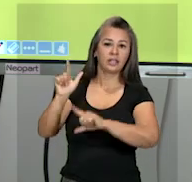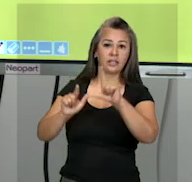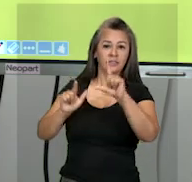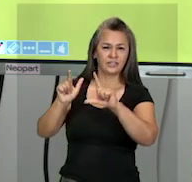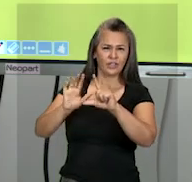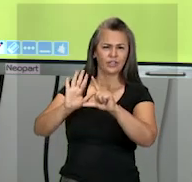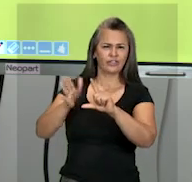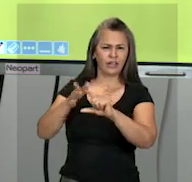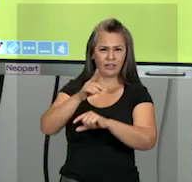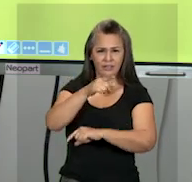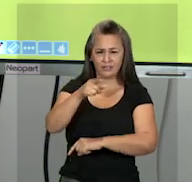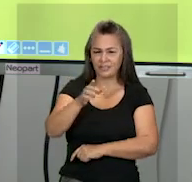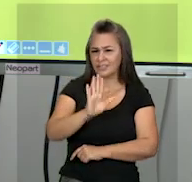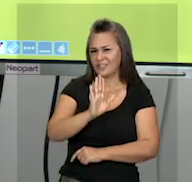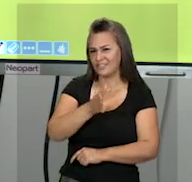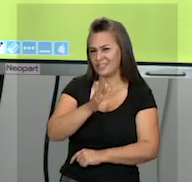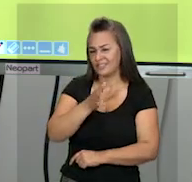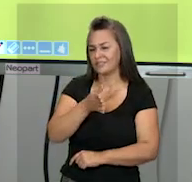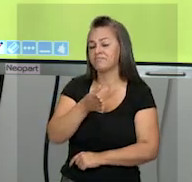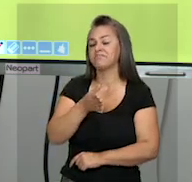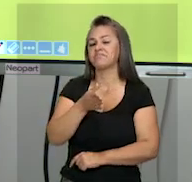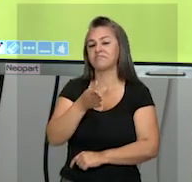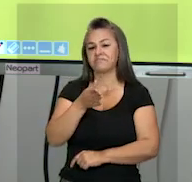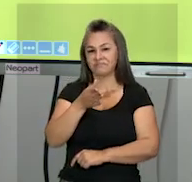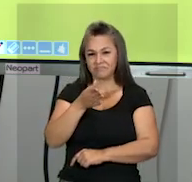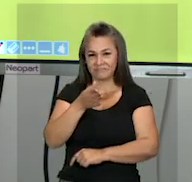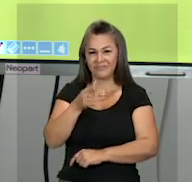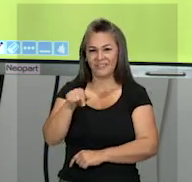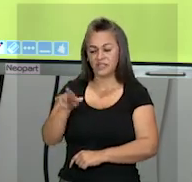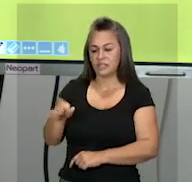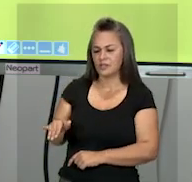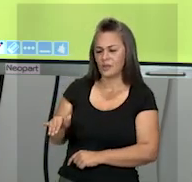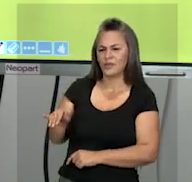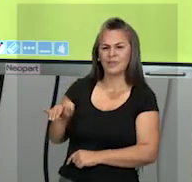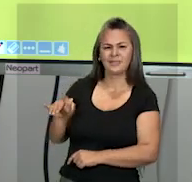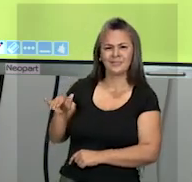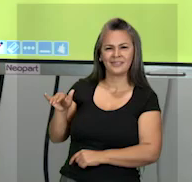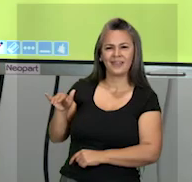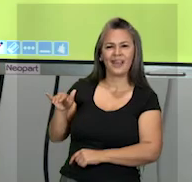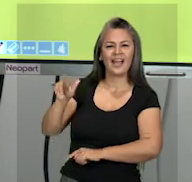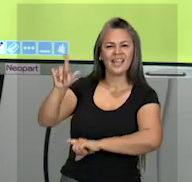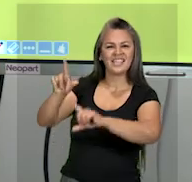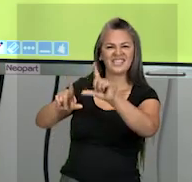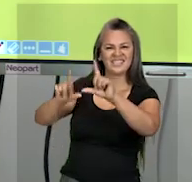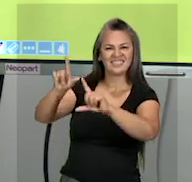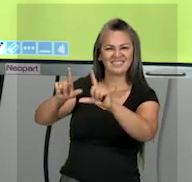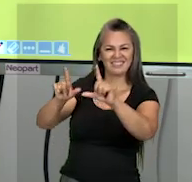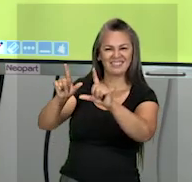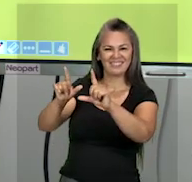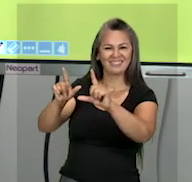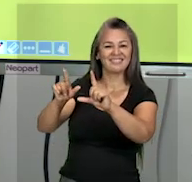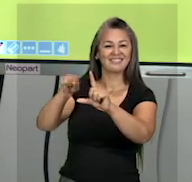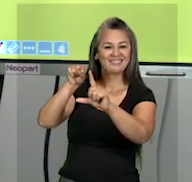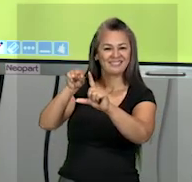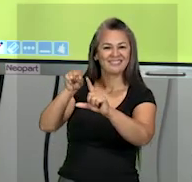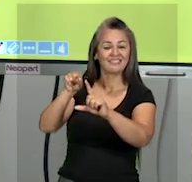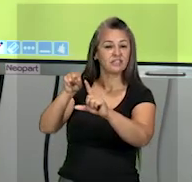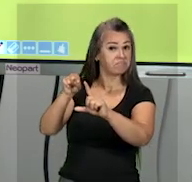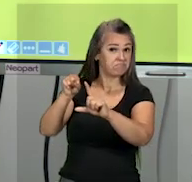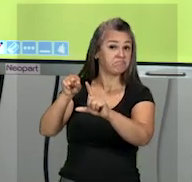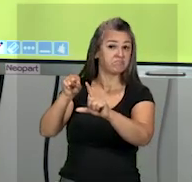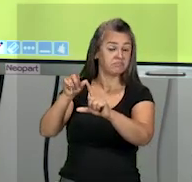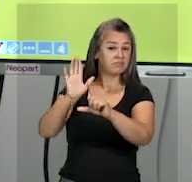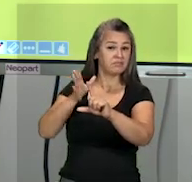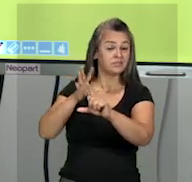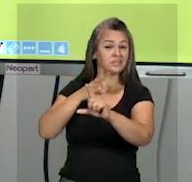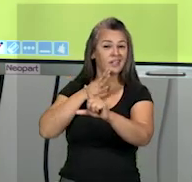Acredito que vários de vocês devem ter crescido tendo uma certa influência do Japão por causa dos animes, por causa dos mangás, né? A gente está